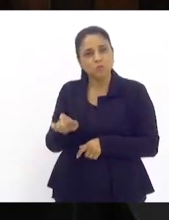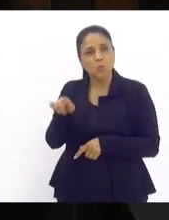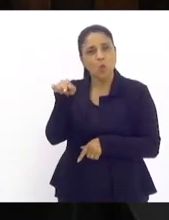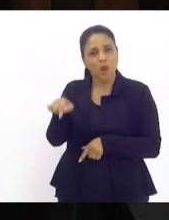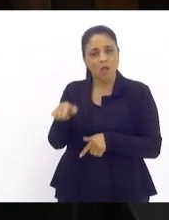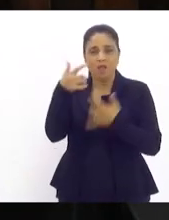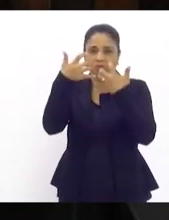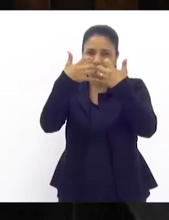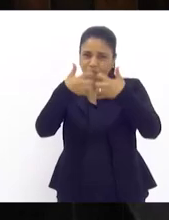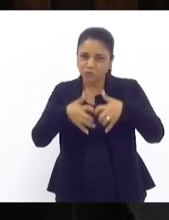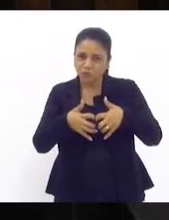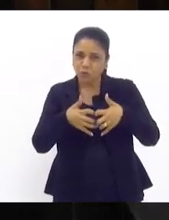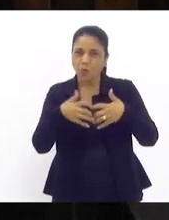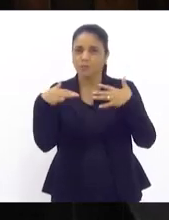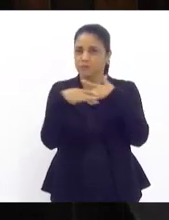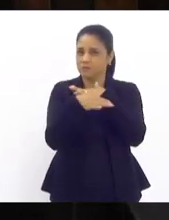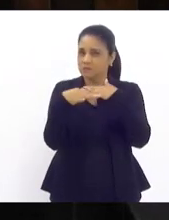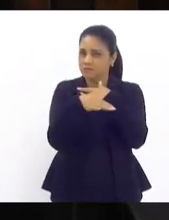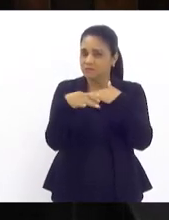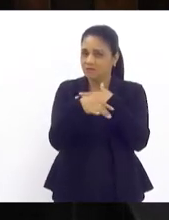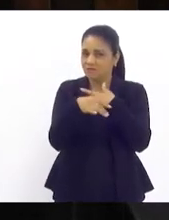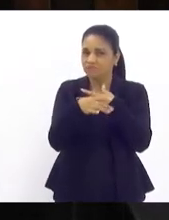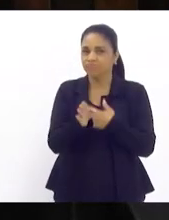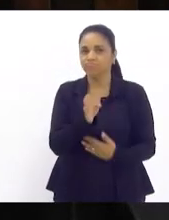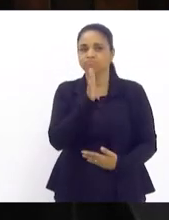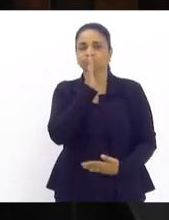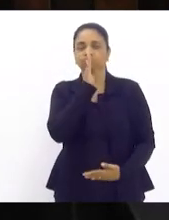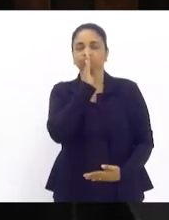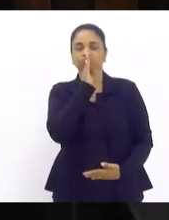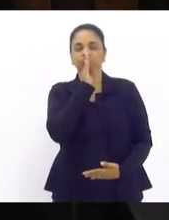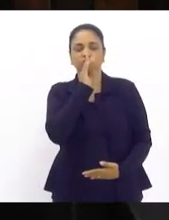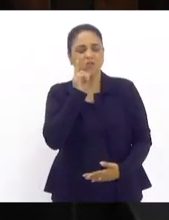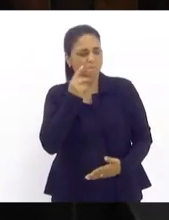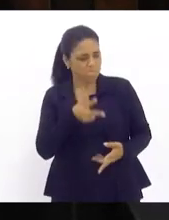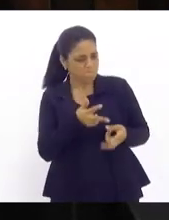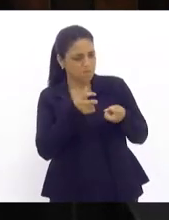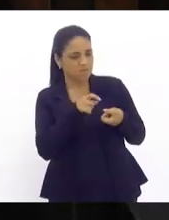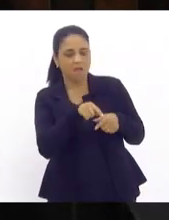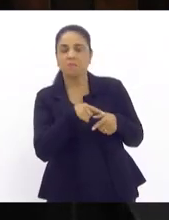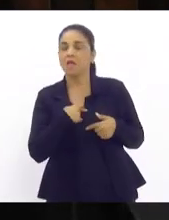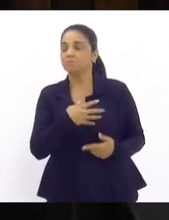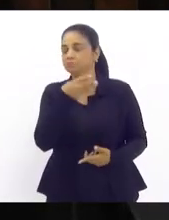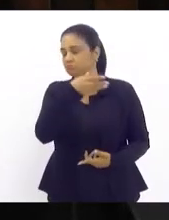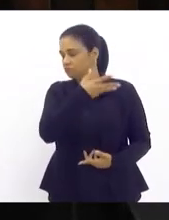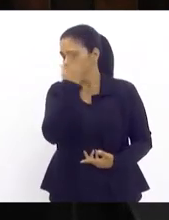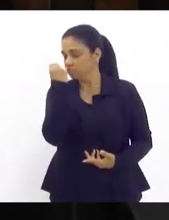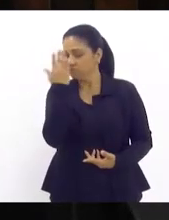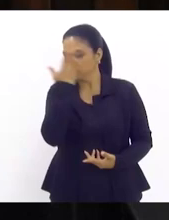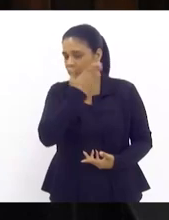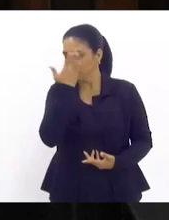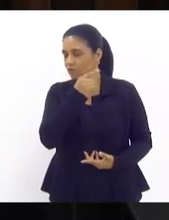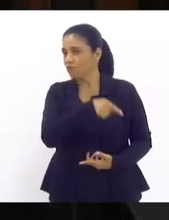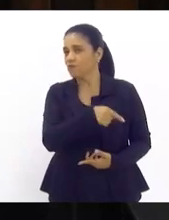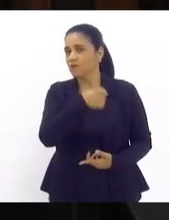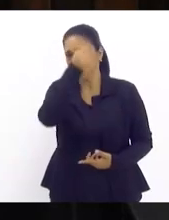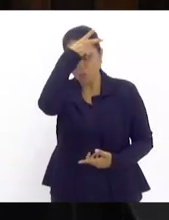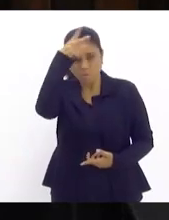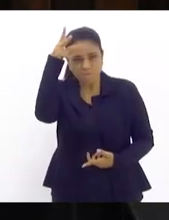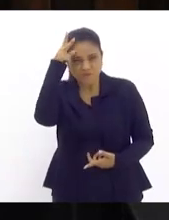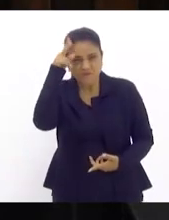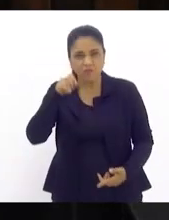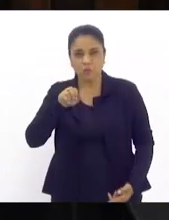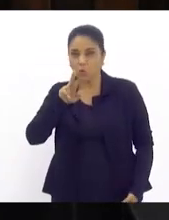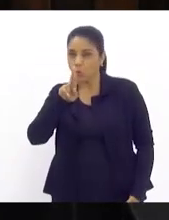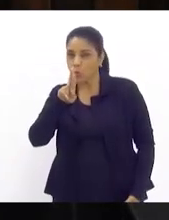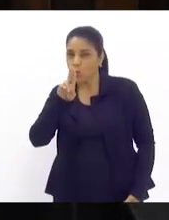de Petrópolis, mas que se silencia diante das covardias que o prefeito tem feito contra professores da